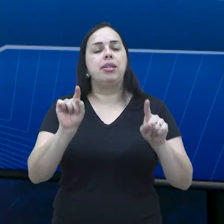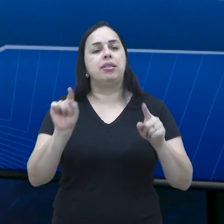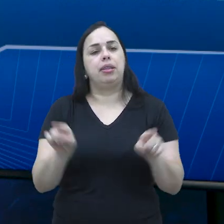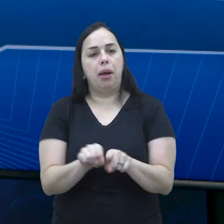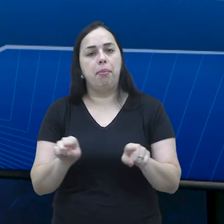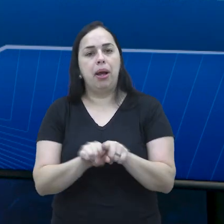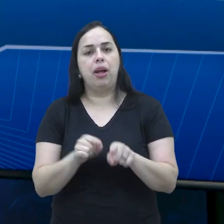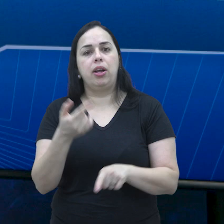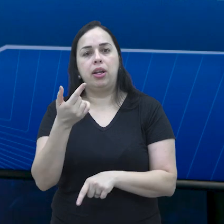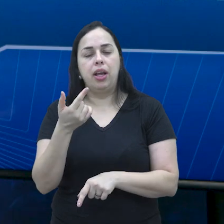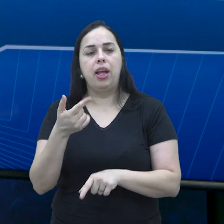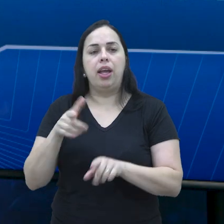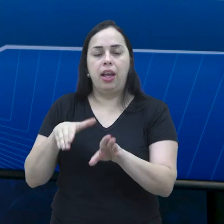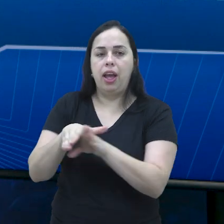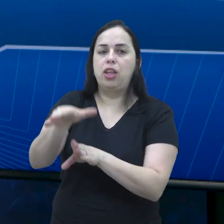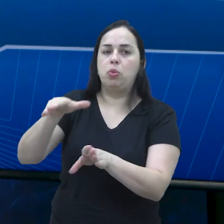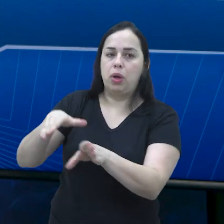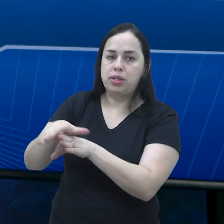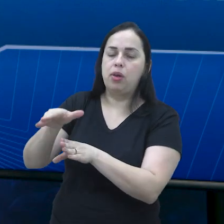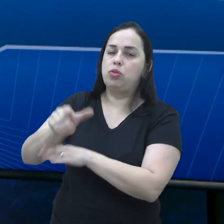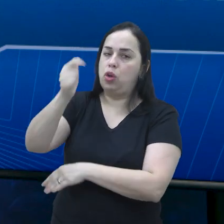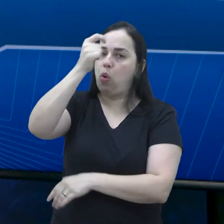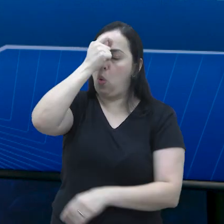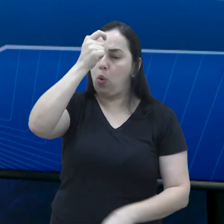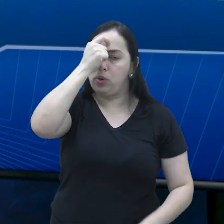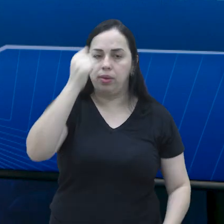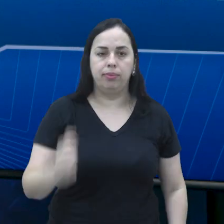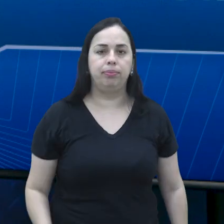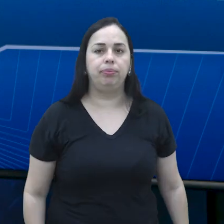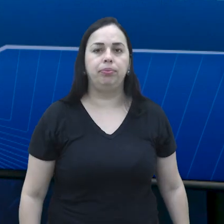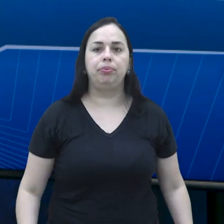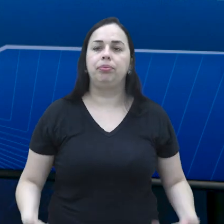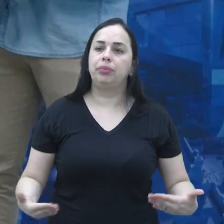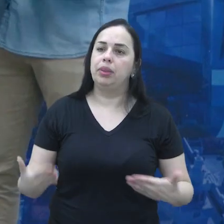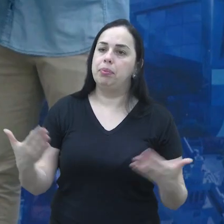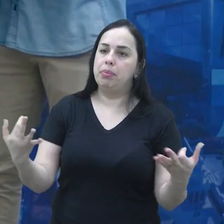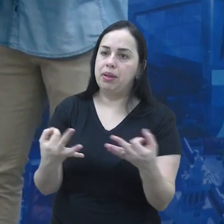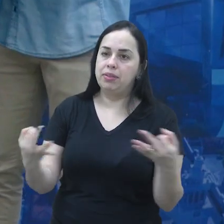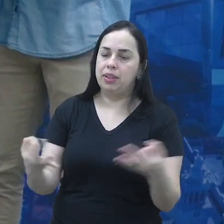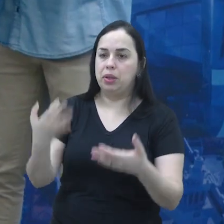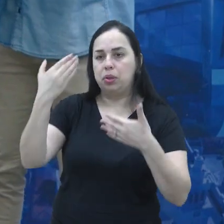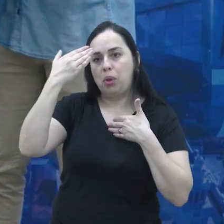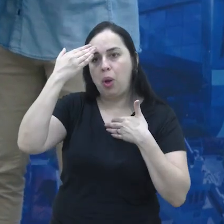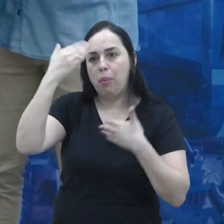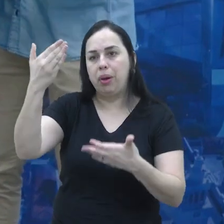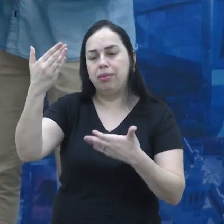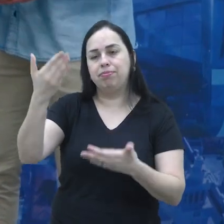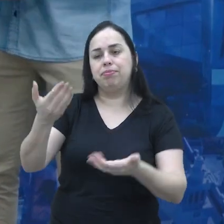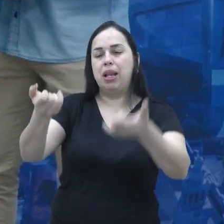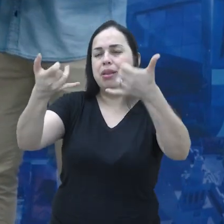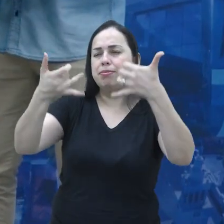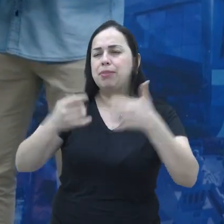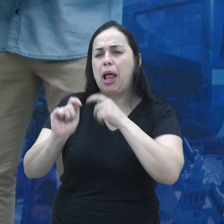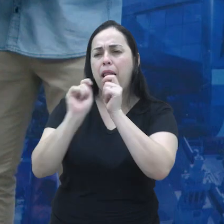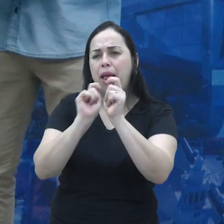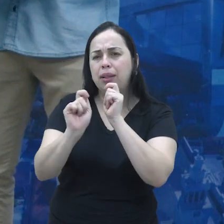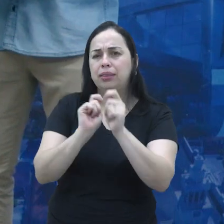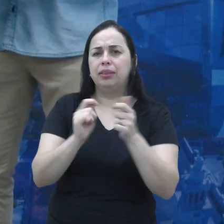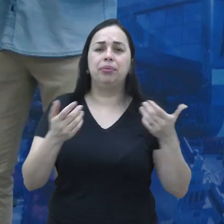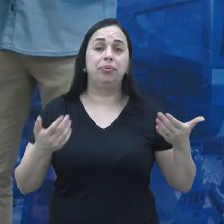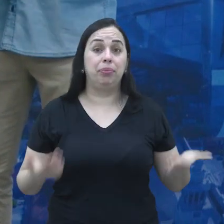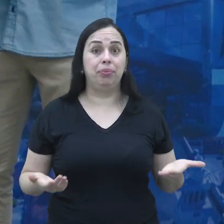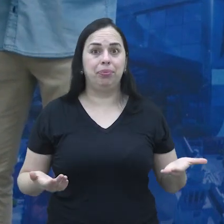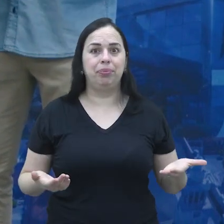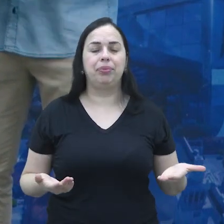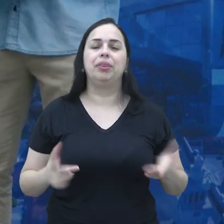associada a outras estratégias, como por exemplo a educação ambiental e a conscientização das pessoas. Perfeito, muito obrigado, Arthur, pela